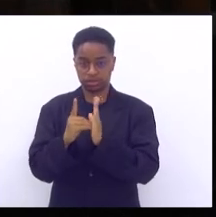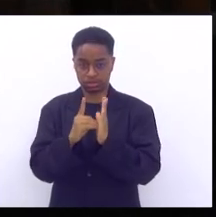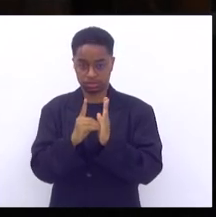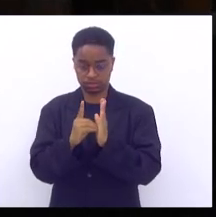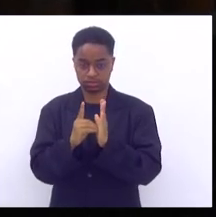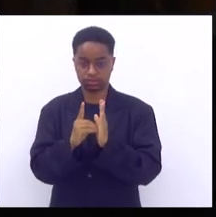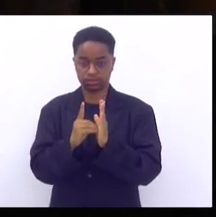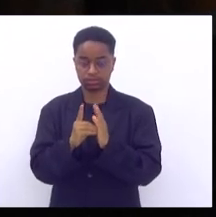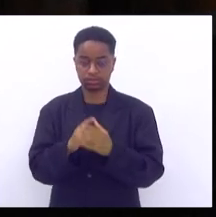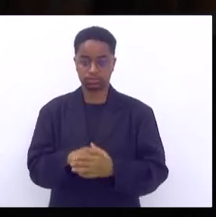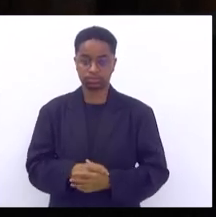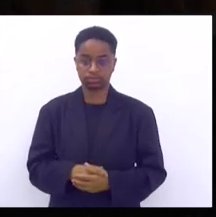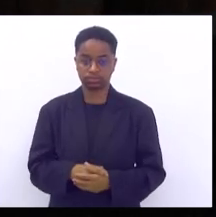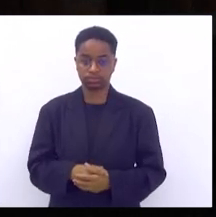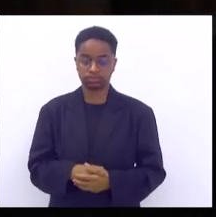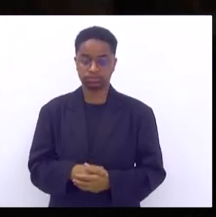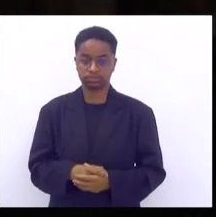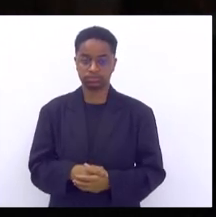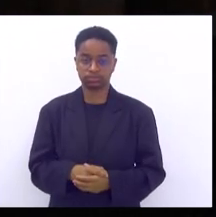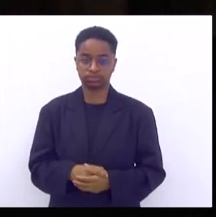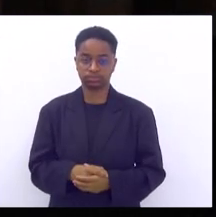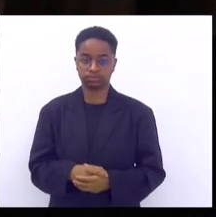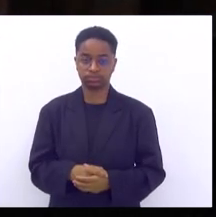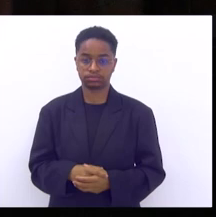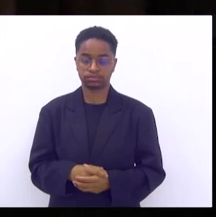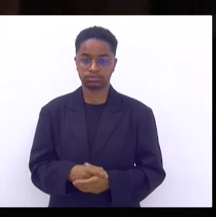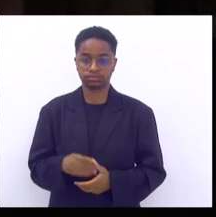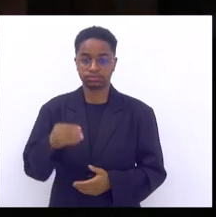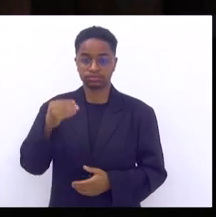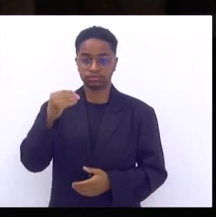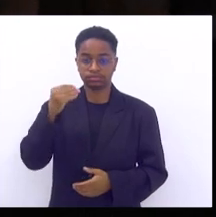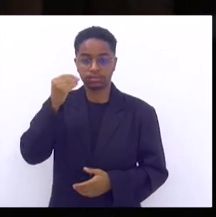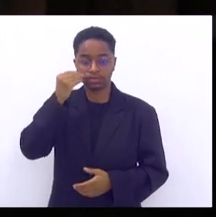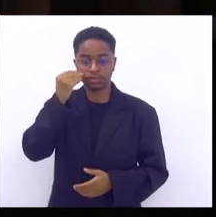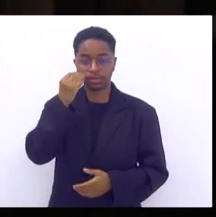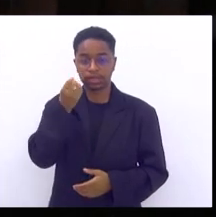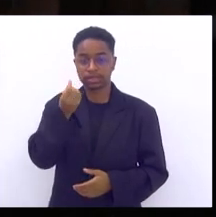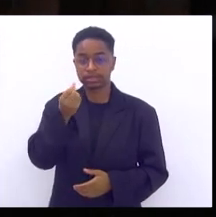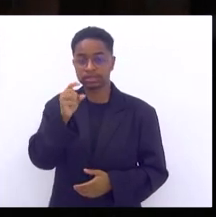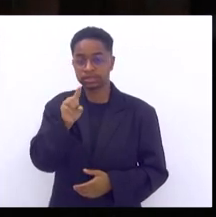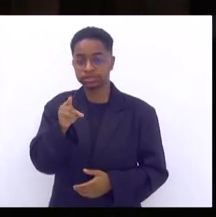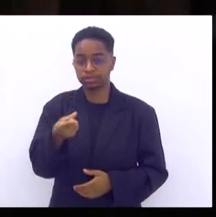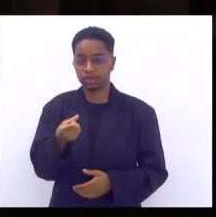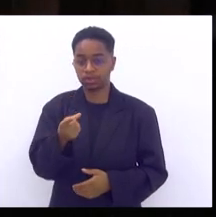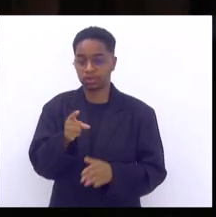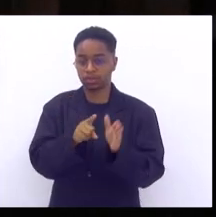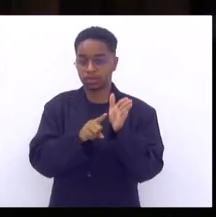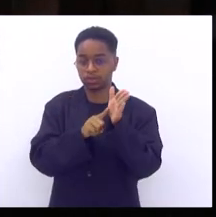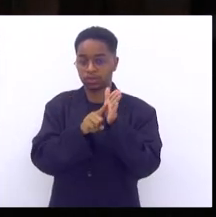Trânsito, está prevendo fazer 6 mil fiscalizações